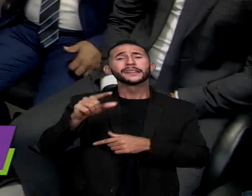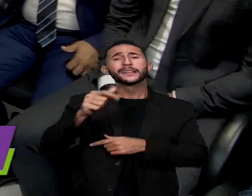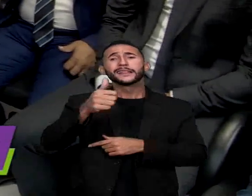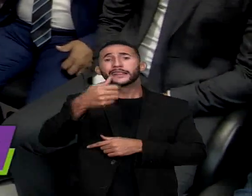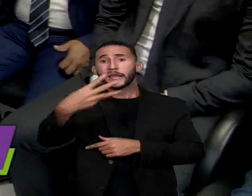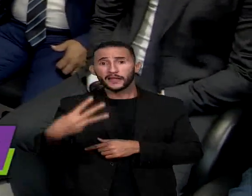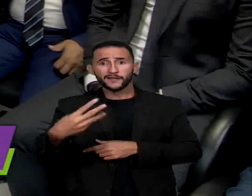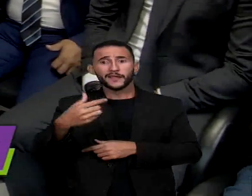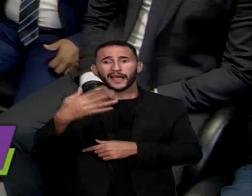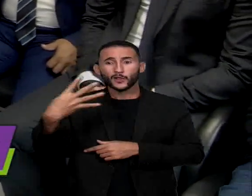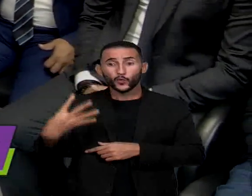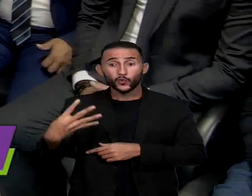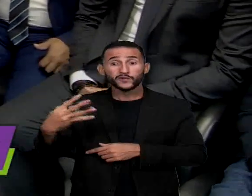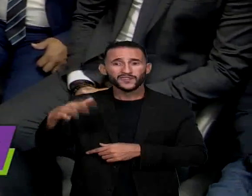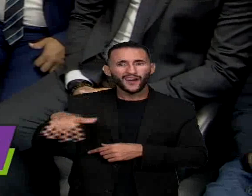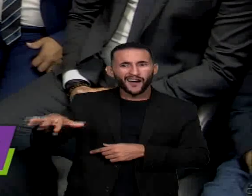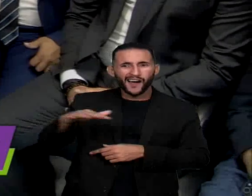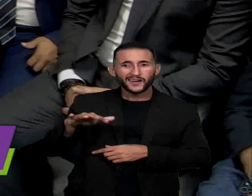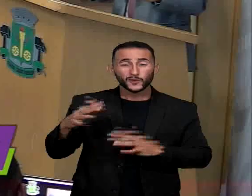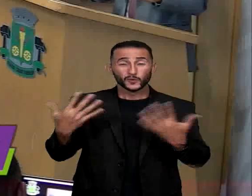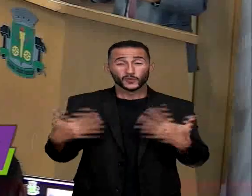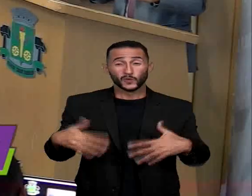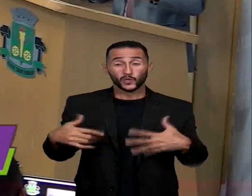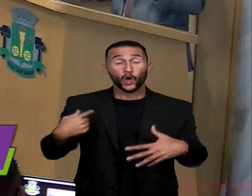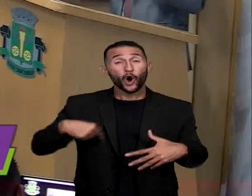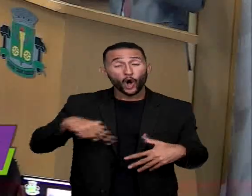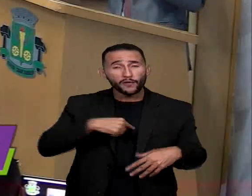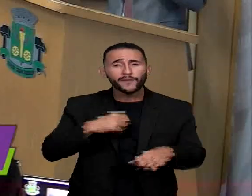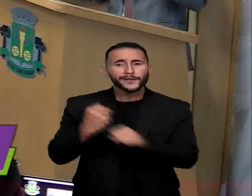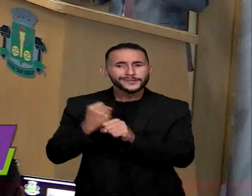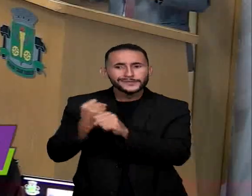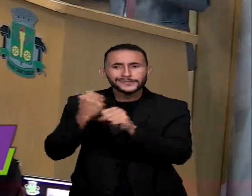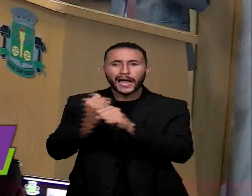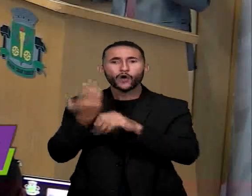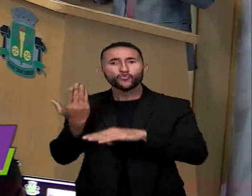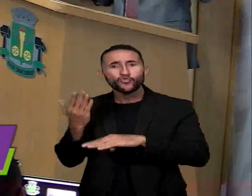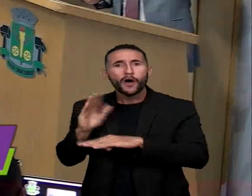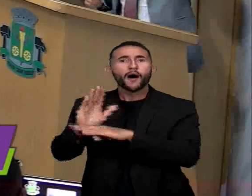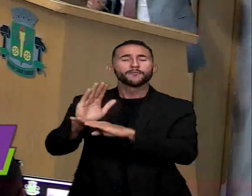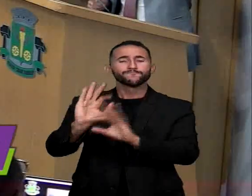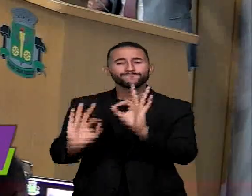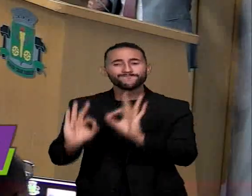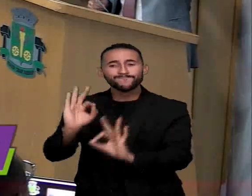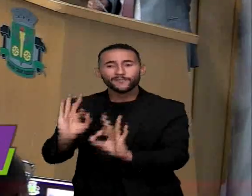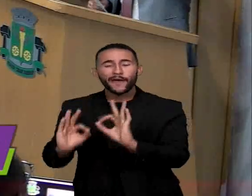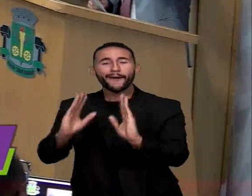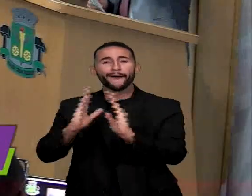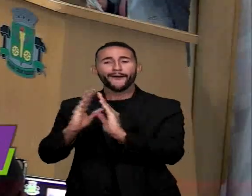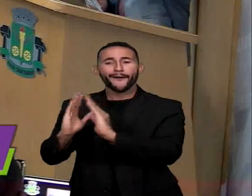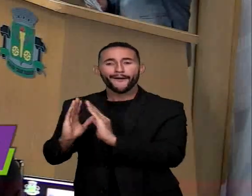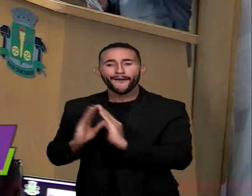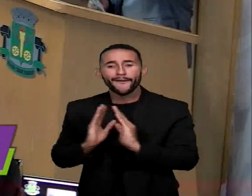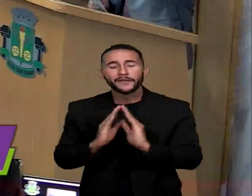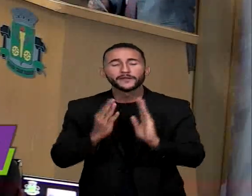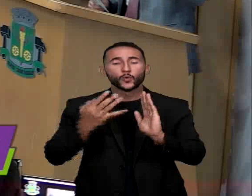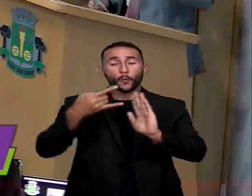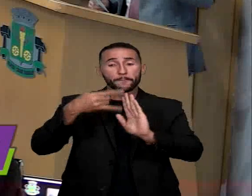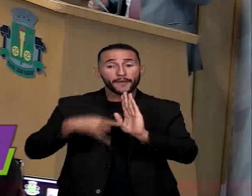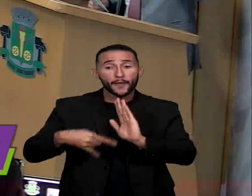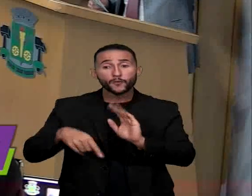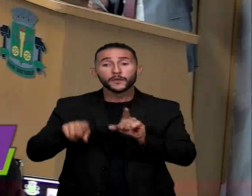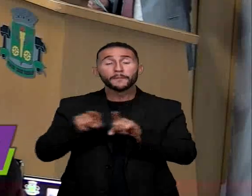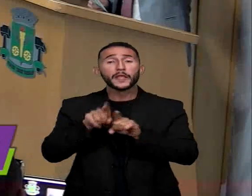transformação no bairro e a gente quer urbanizar a gente quer organizar a questão de moradia a questão do